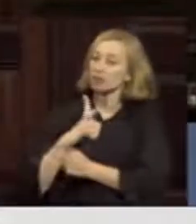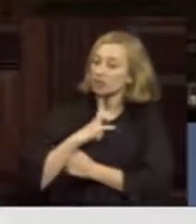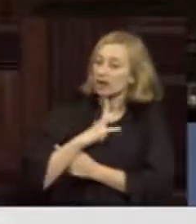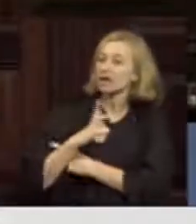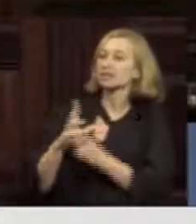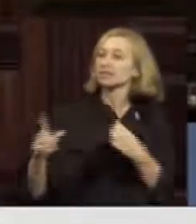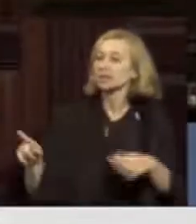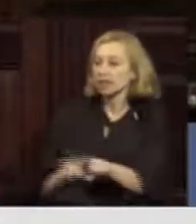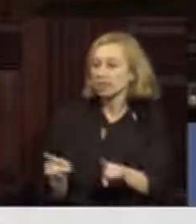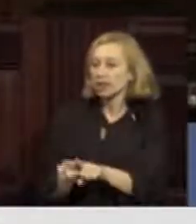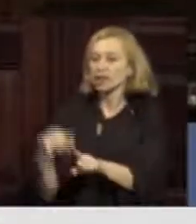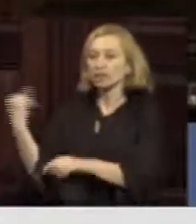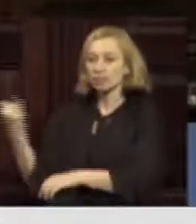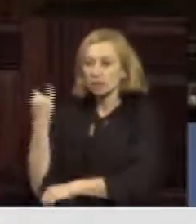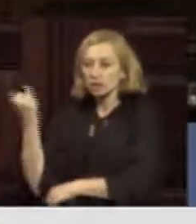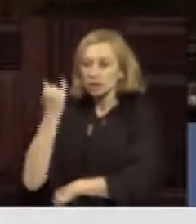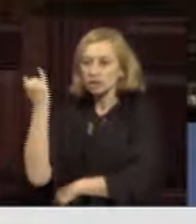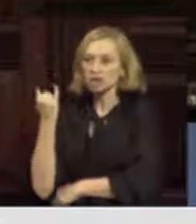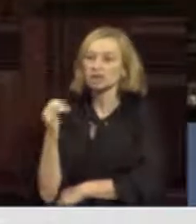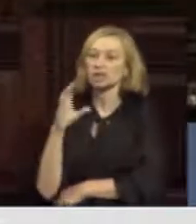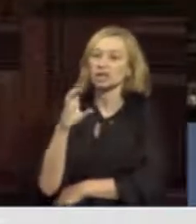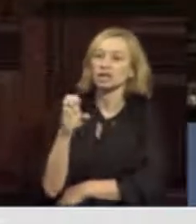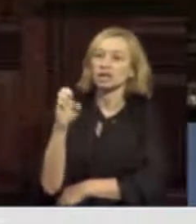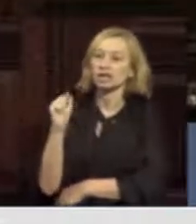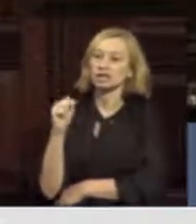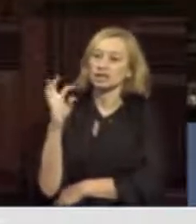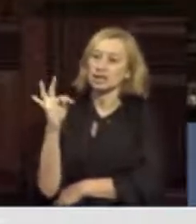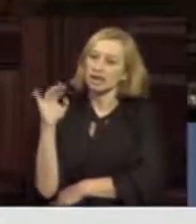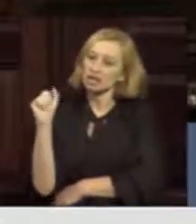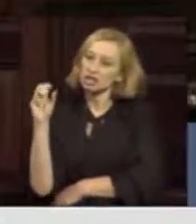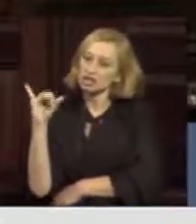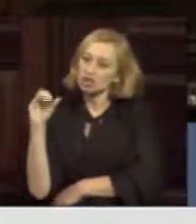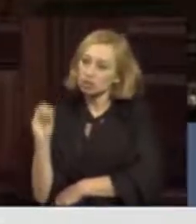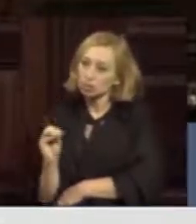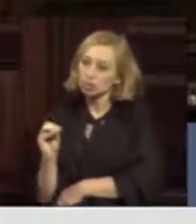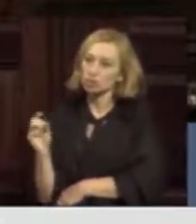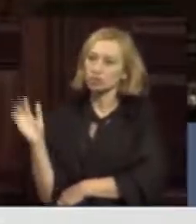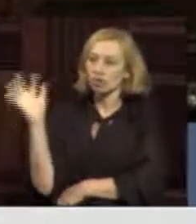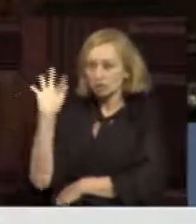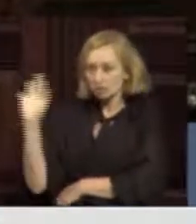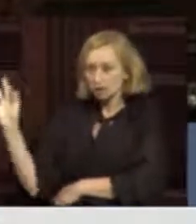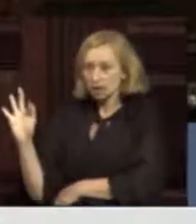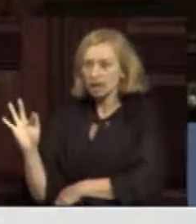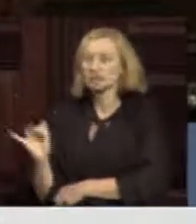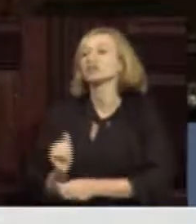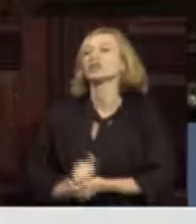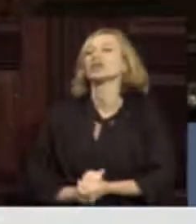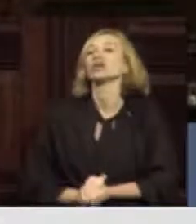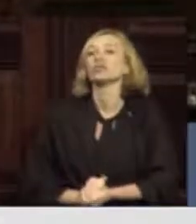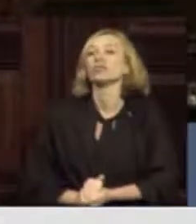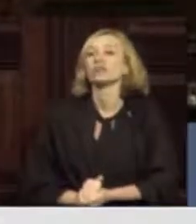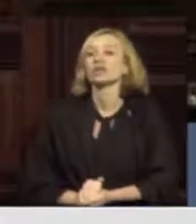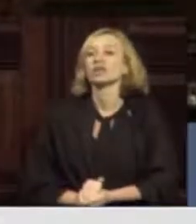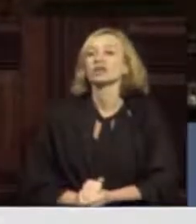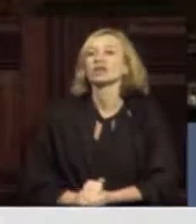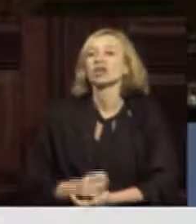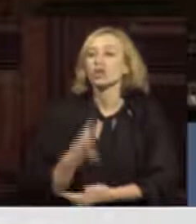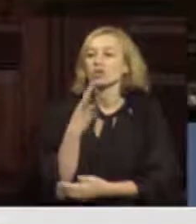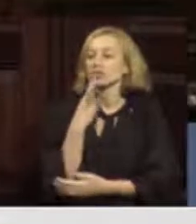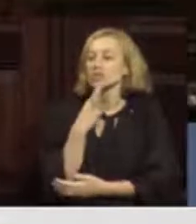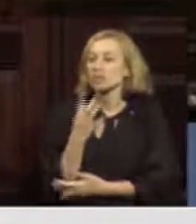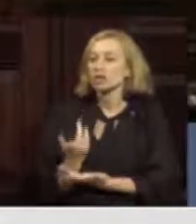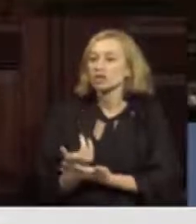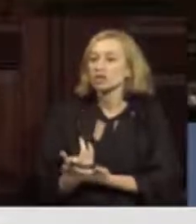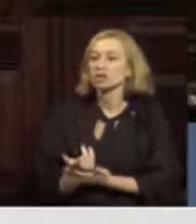importantes, como a Cândido Mendes, a Estácio de Sá e a Unopar. É através desse conhecimento que se linka